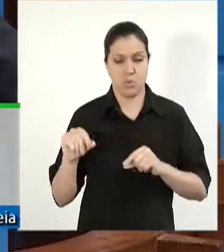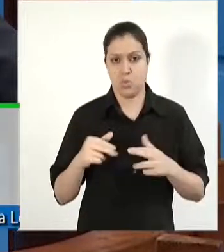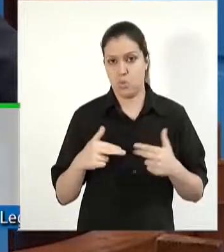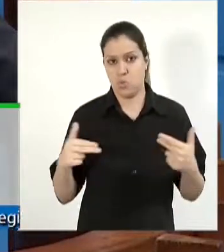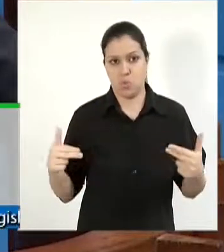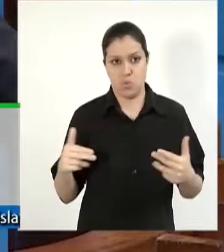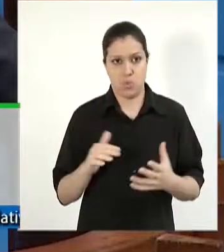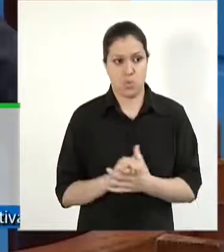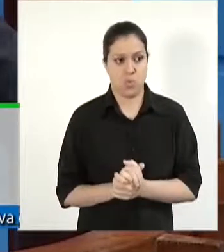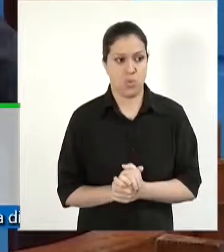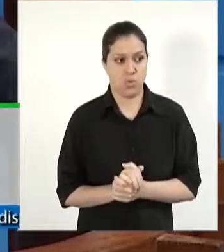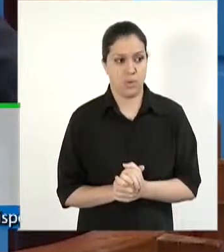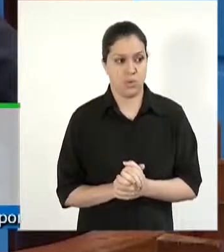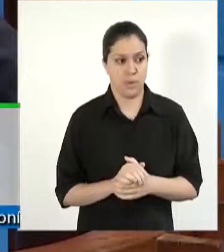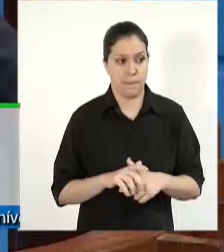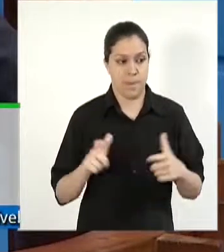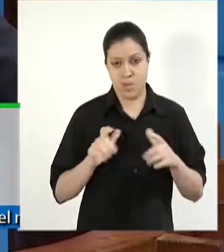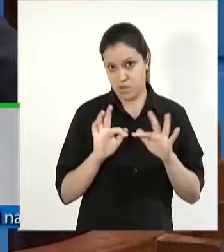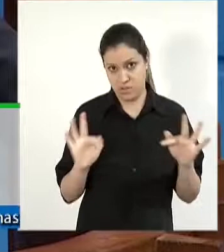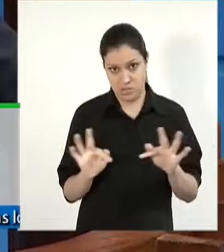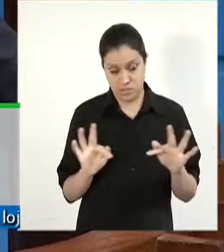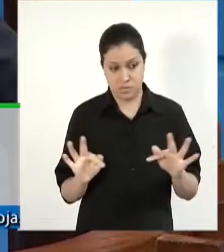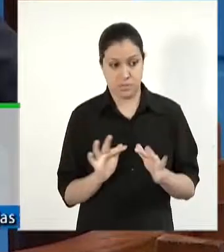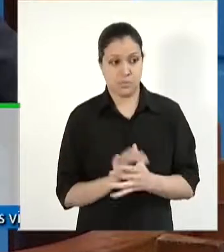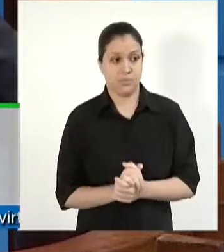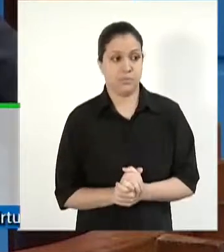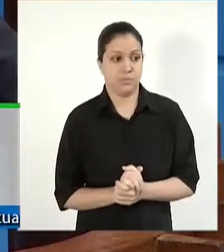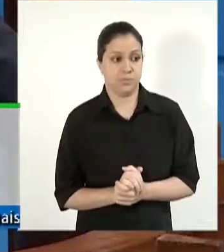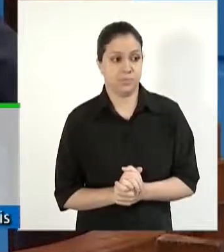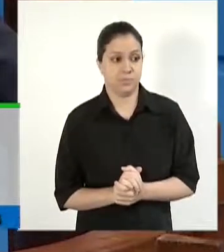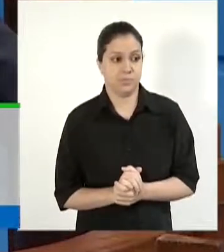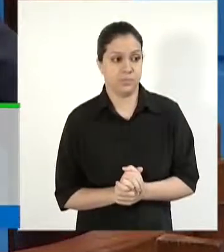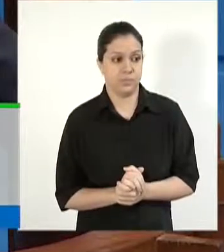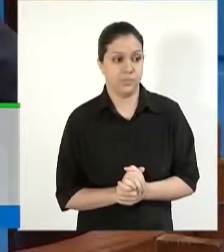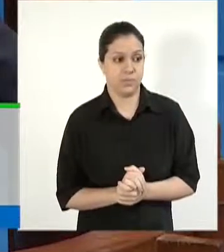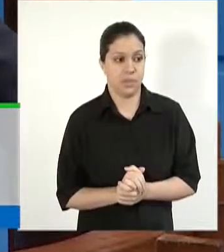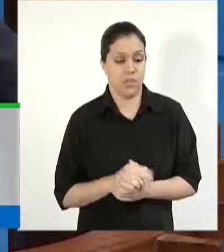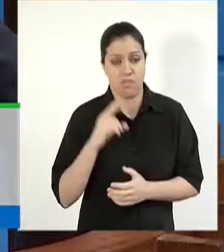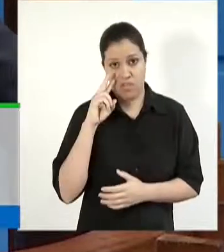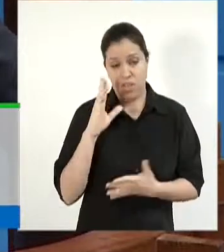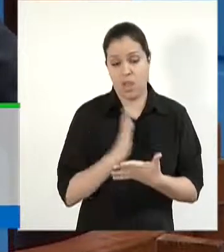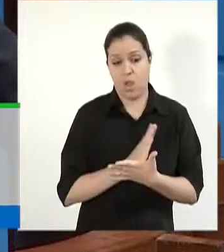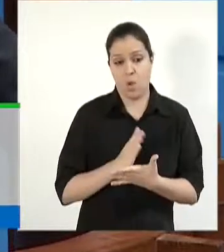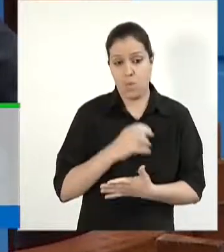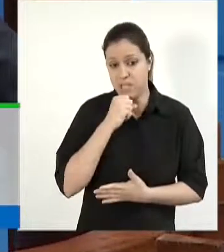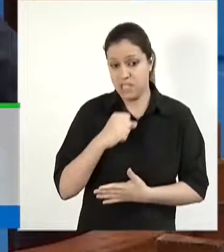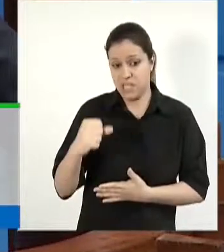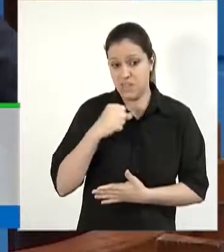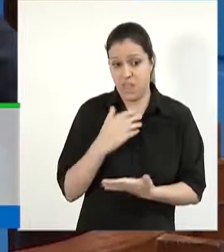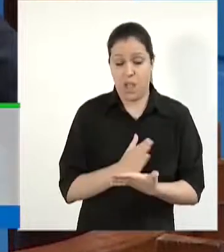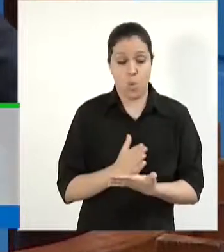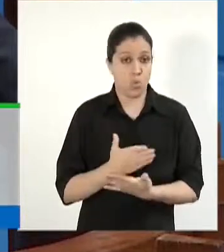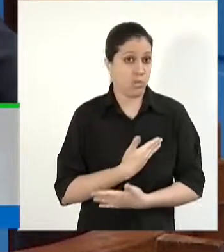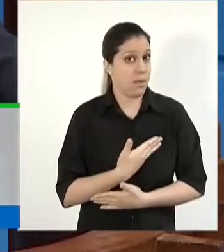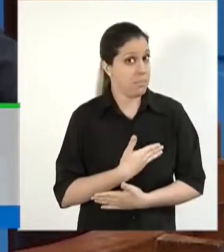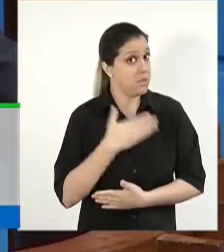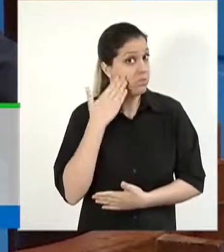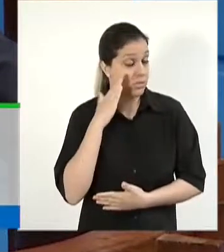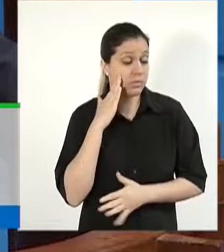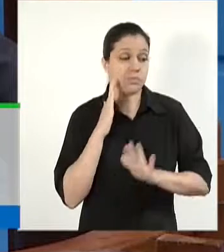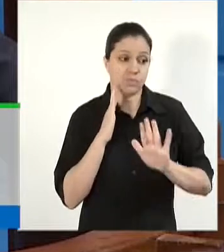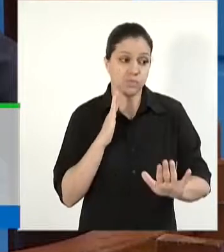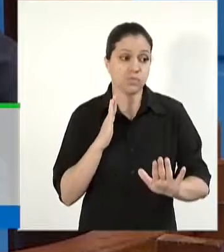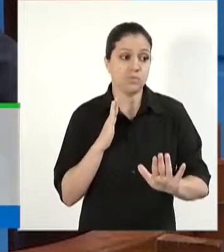de quórum de maioria simples, conforme vi em algumas entrevistas de alguns colegas que assim entenderam. Pelo